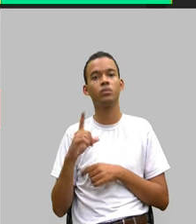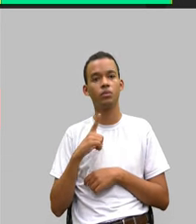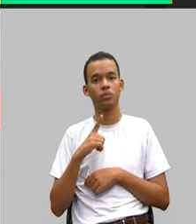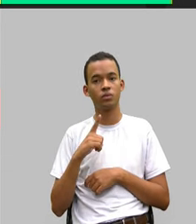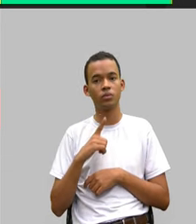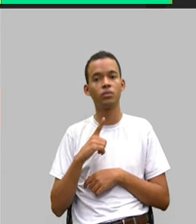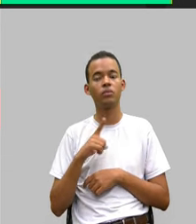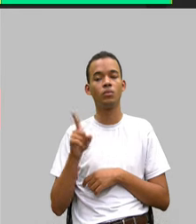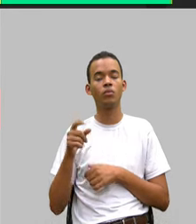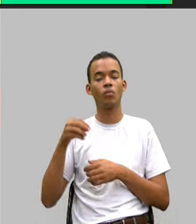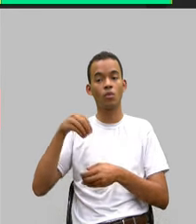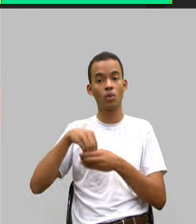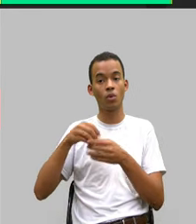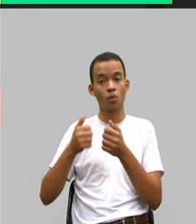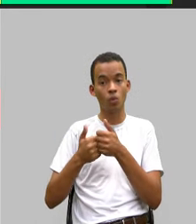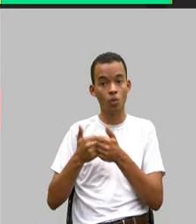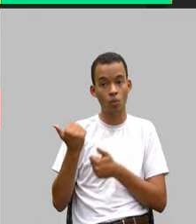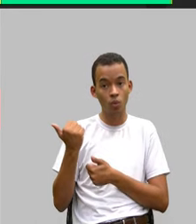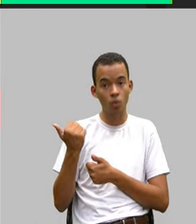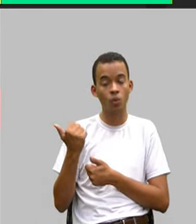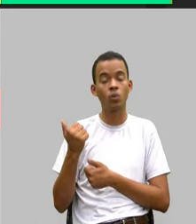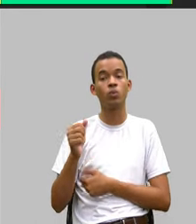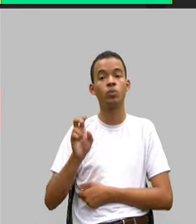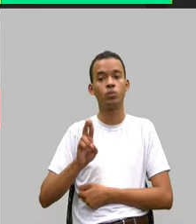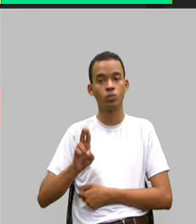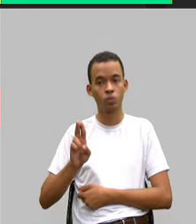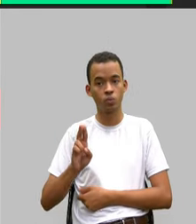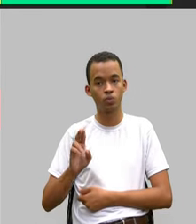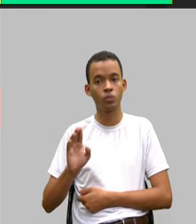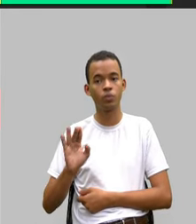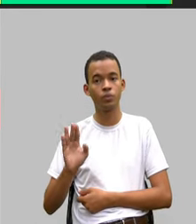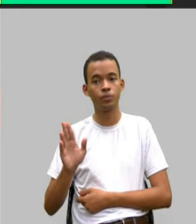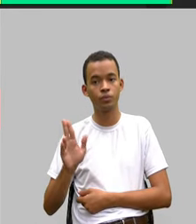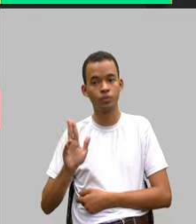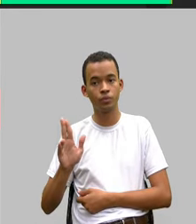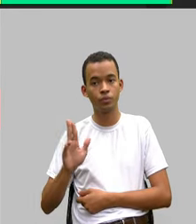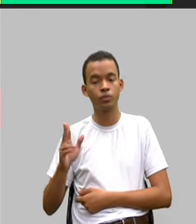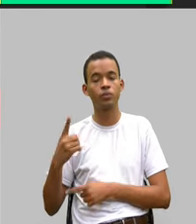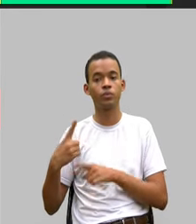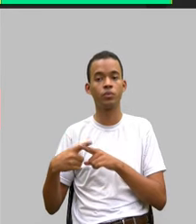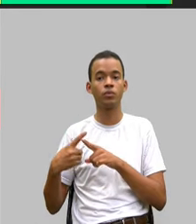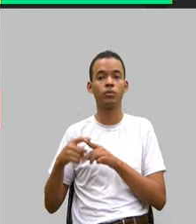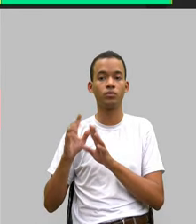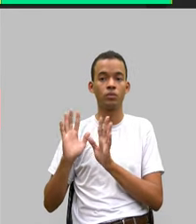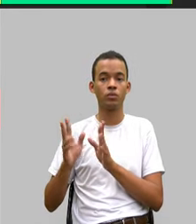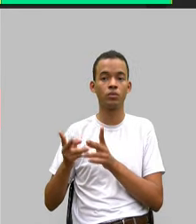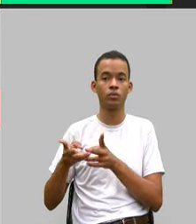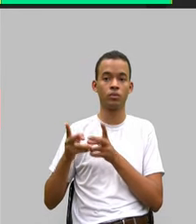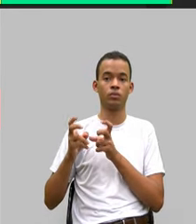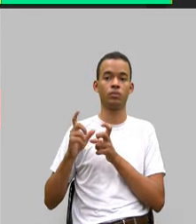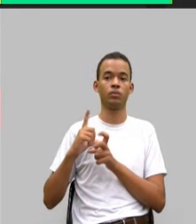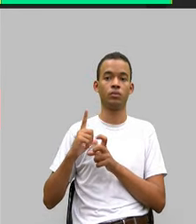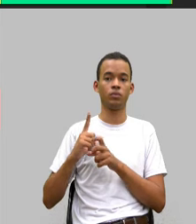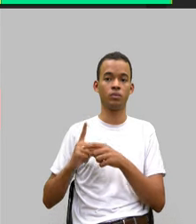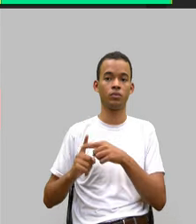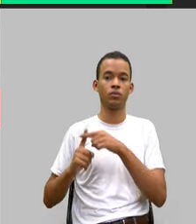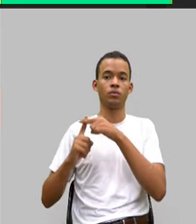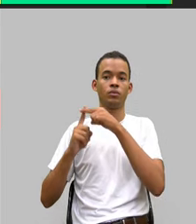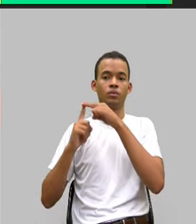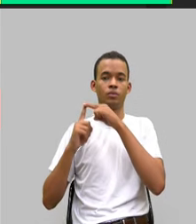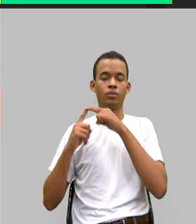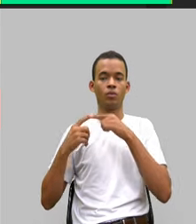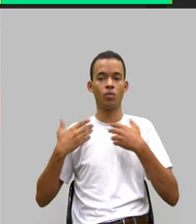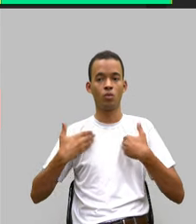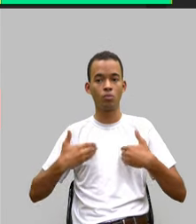atletas visto o quanto a gente já tem eh benefícios né nesse condicionamento físico na epilepsia